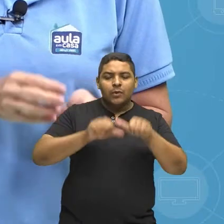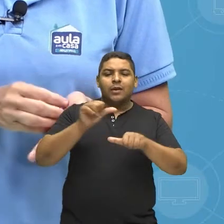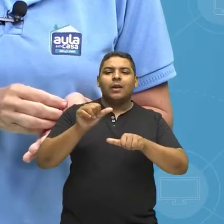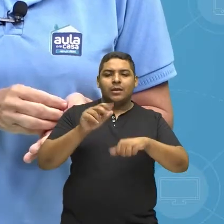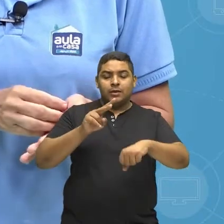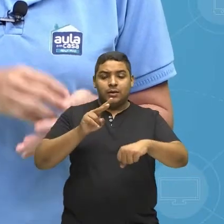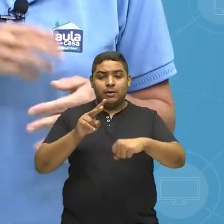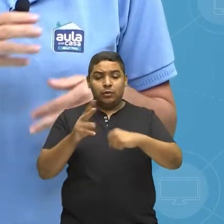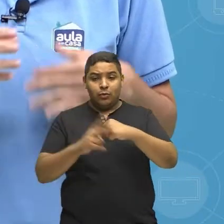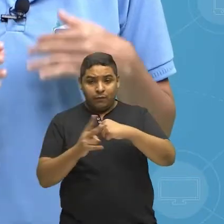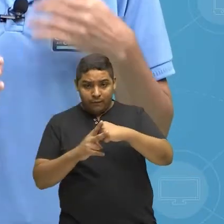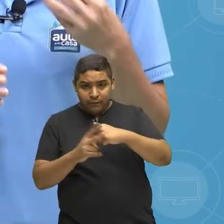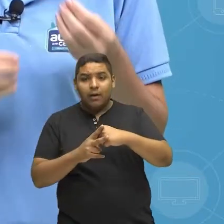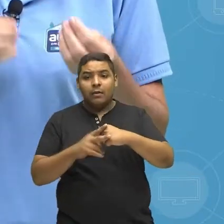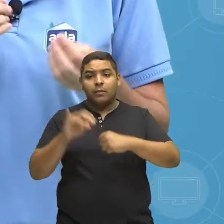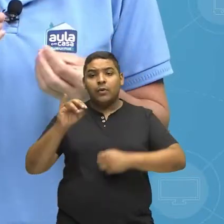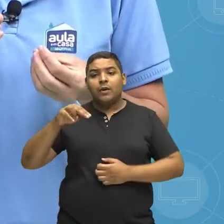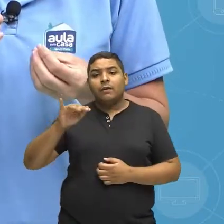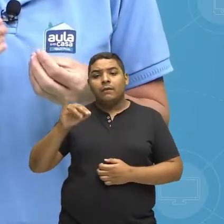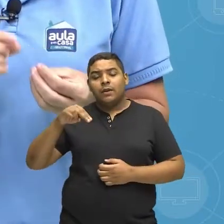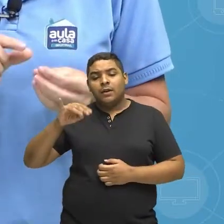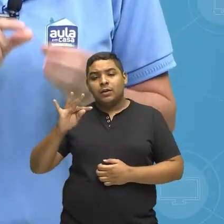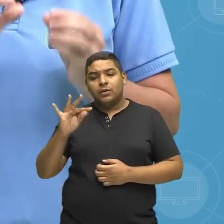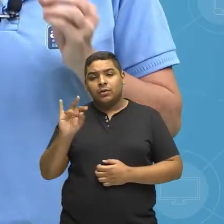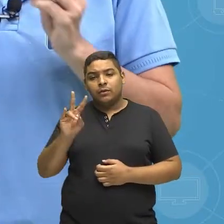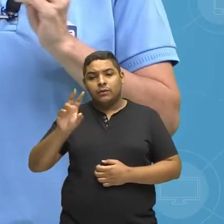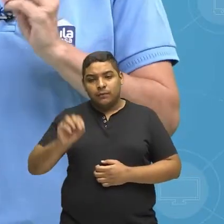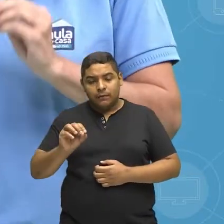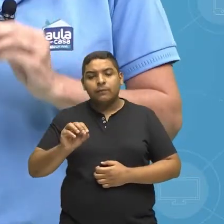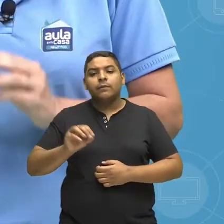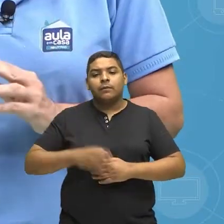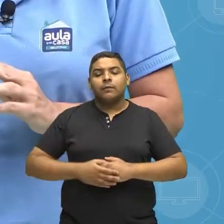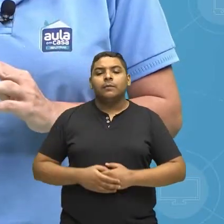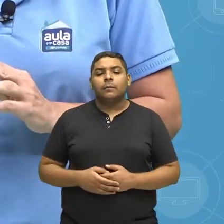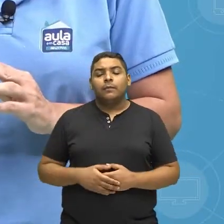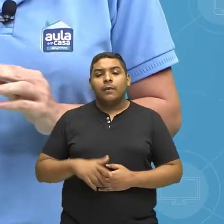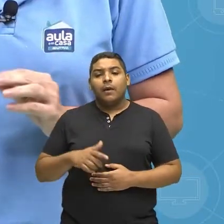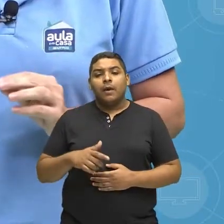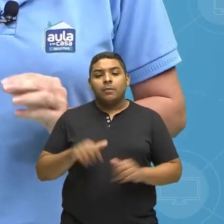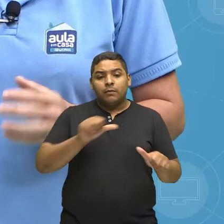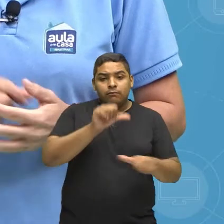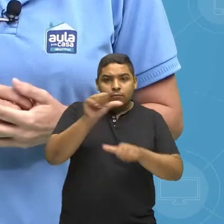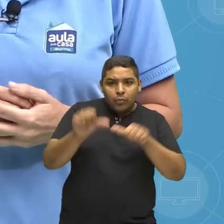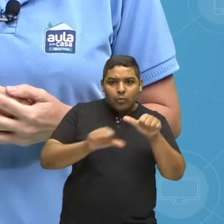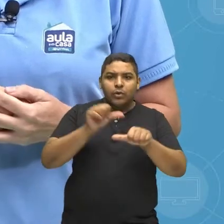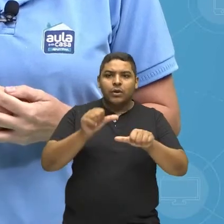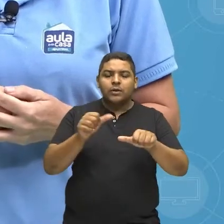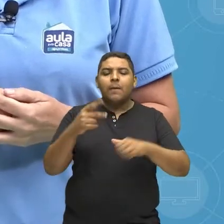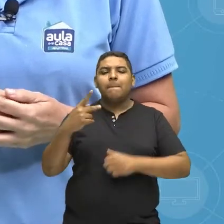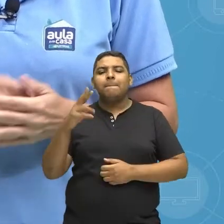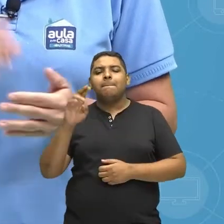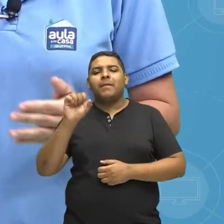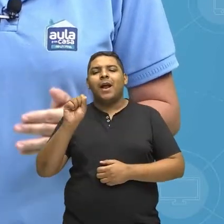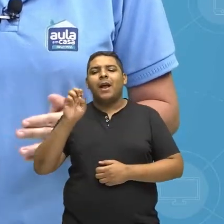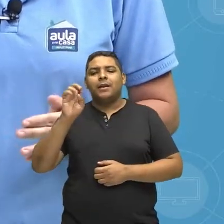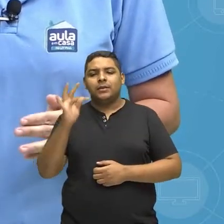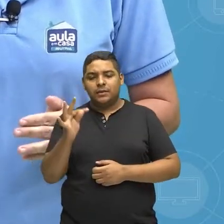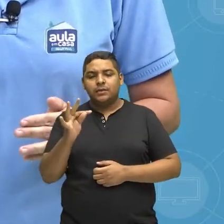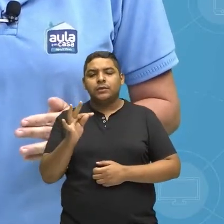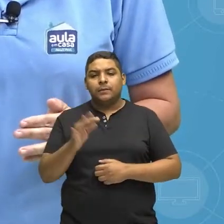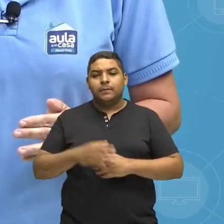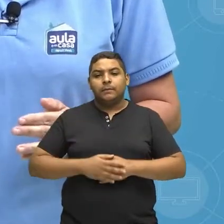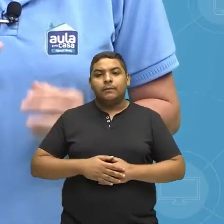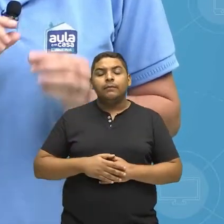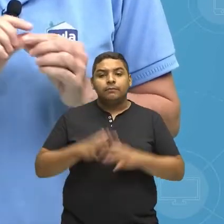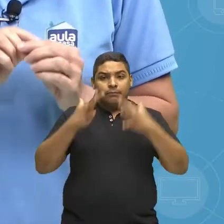no infinitivo, andar, correr, nadar, para o presente contínuo quando a gente coloca o ing. Quero que vocês